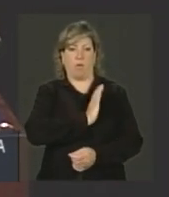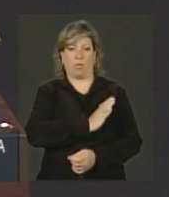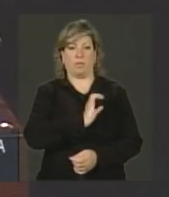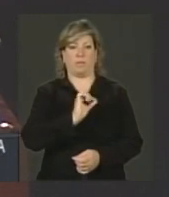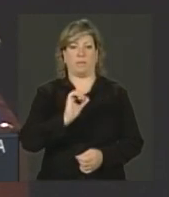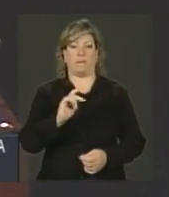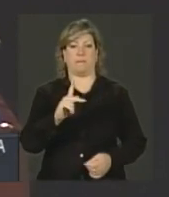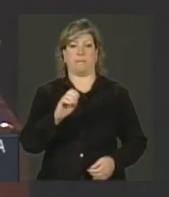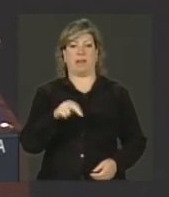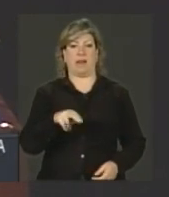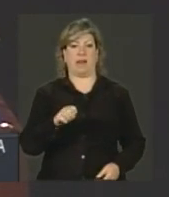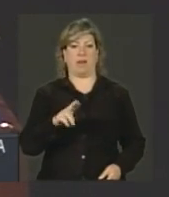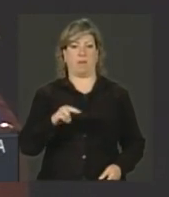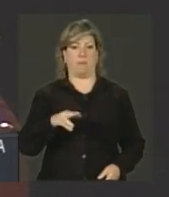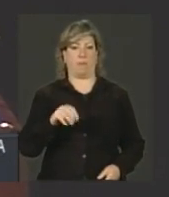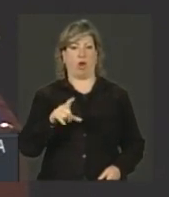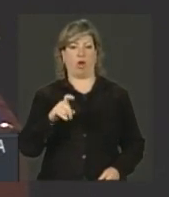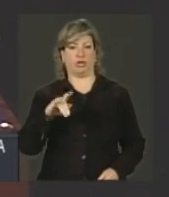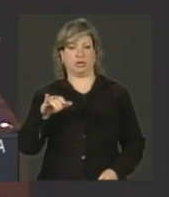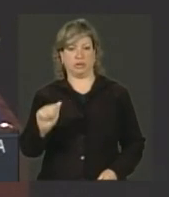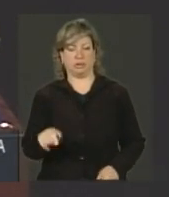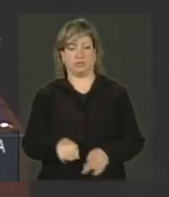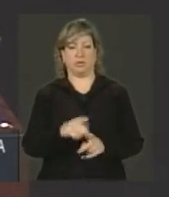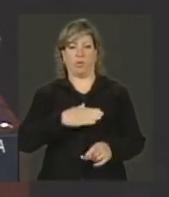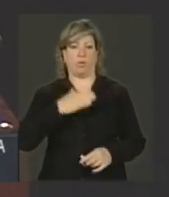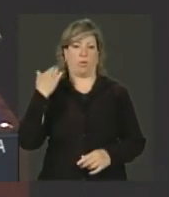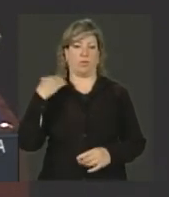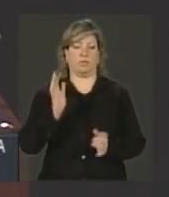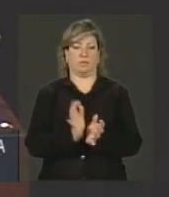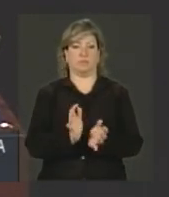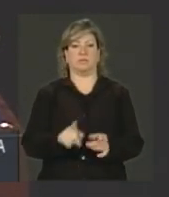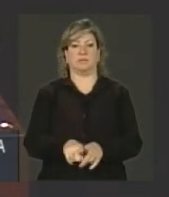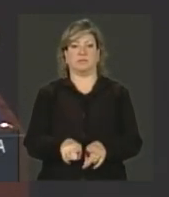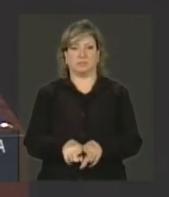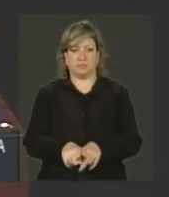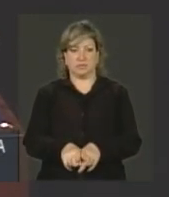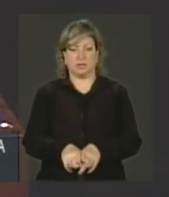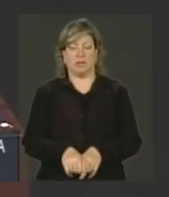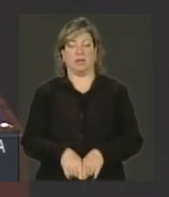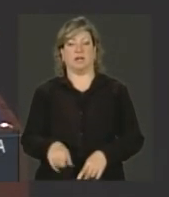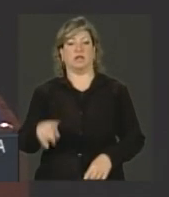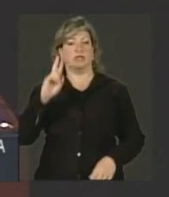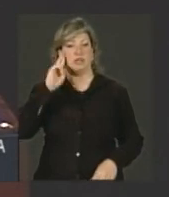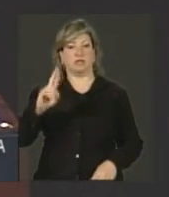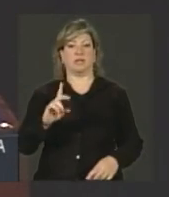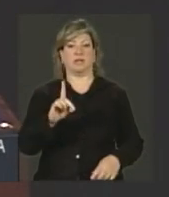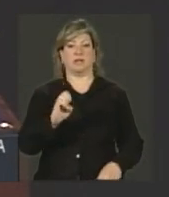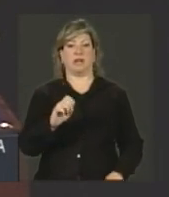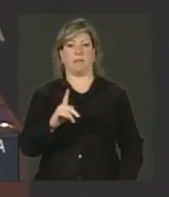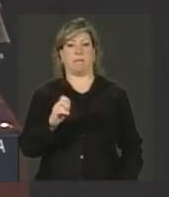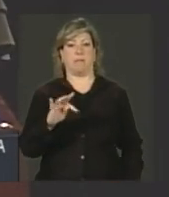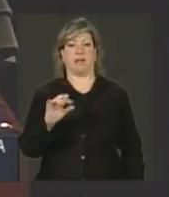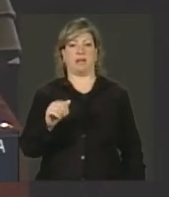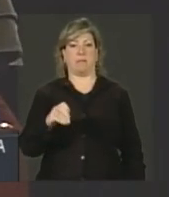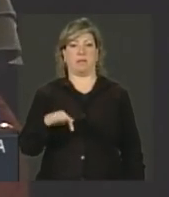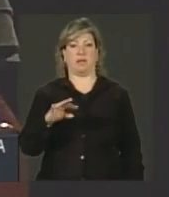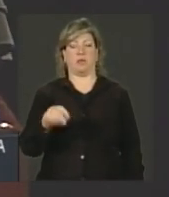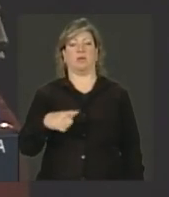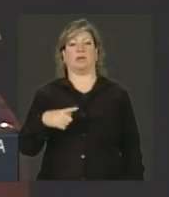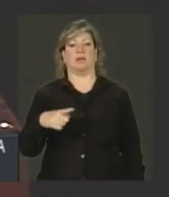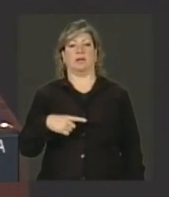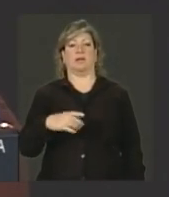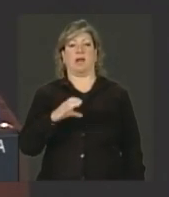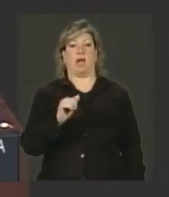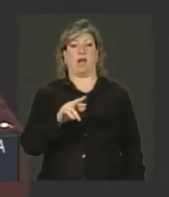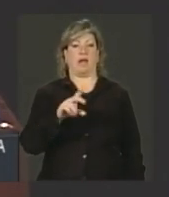da Faculdade de Medicina, professor Fábio Jatene, chefe do Departamento de Cardiopneumologia da Faculdade